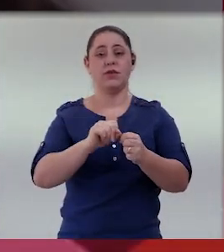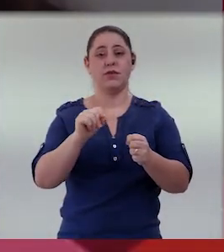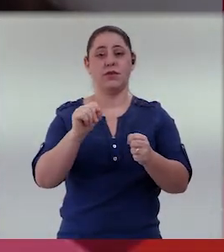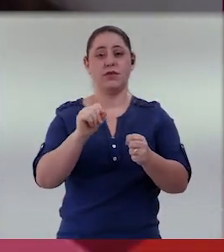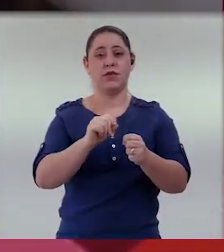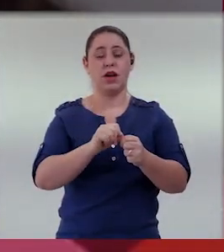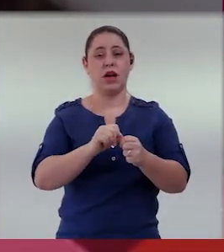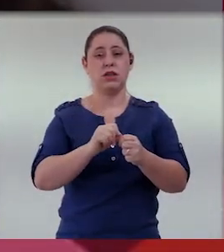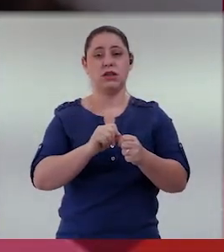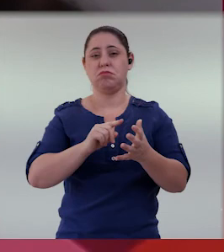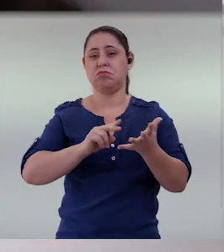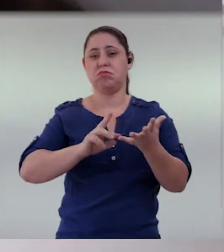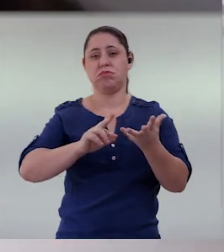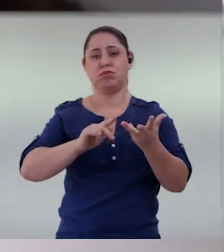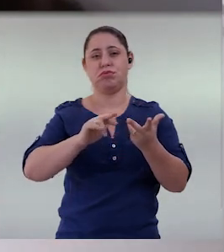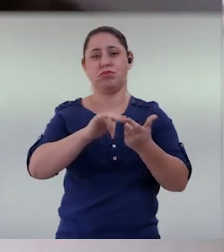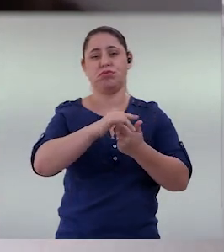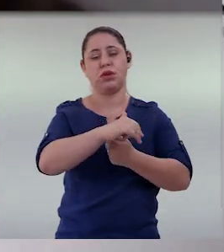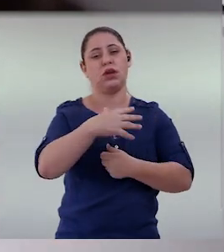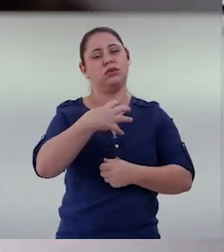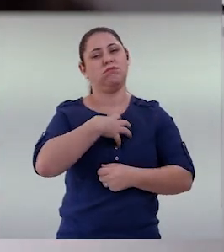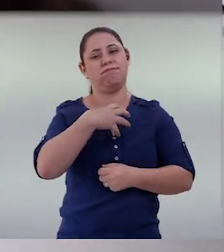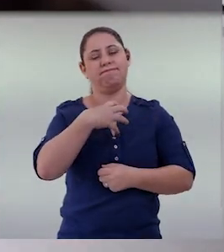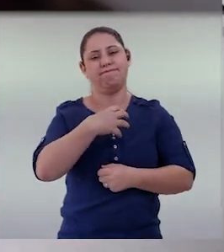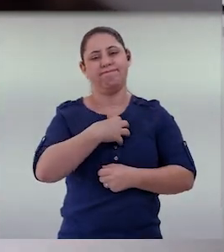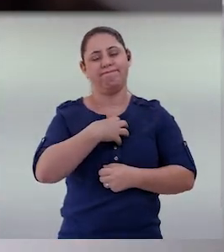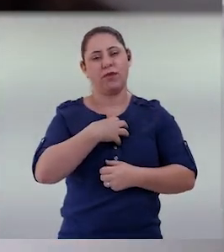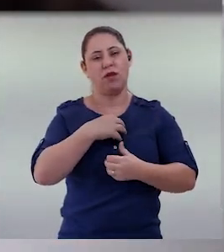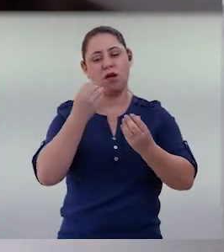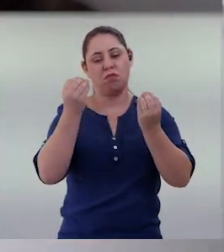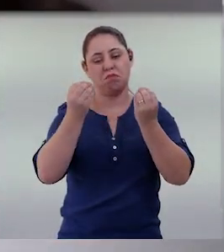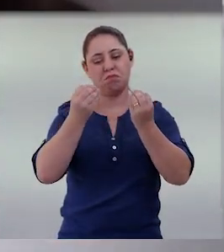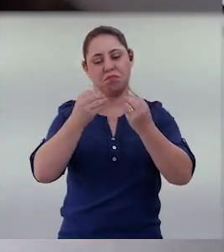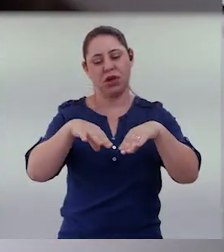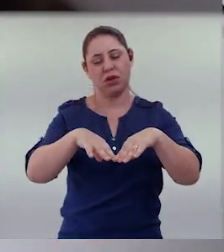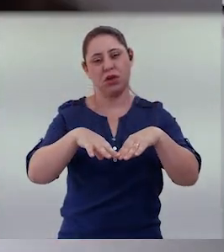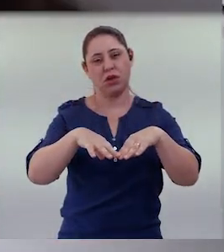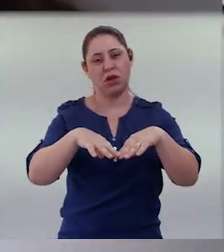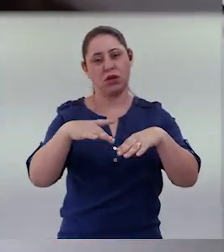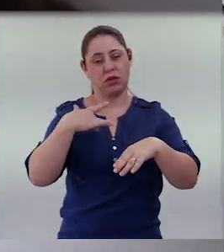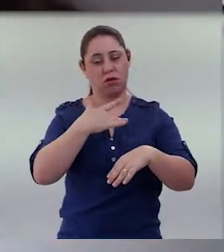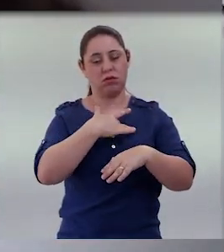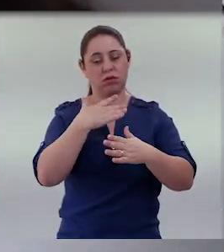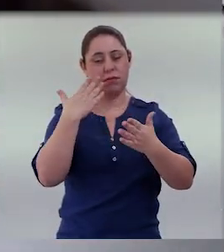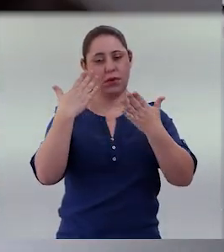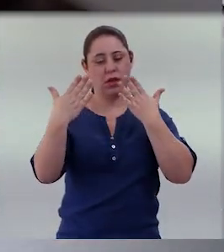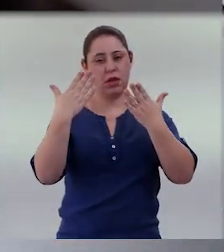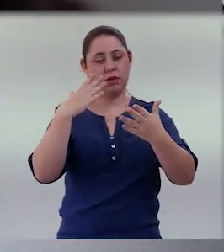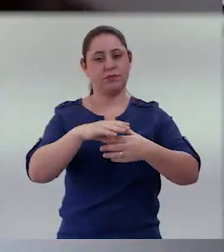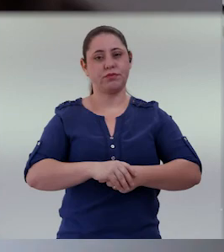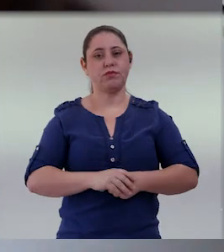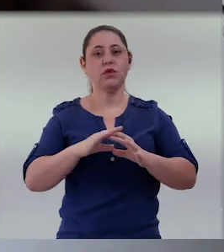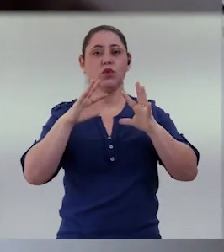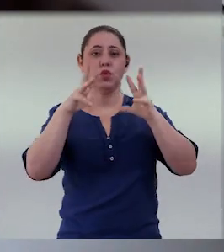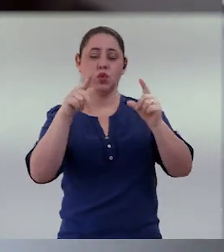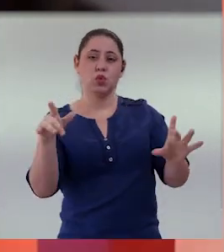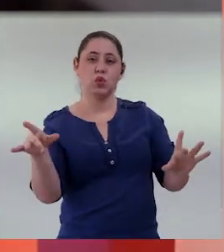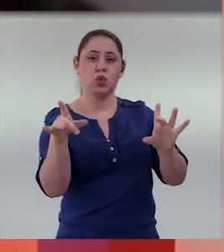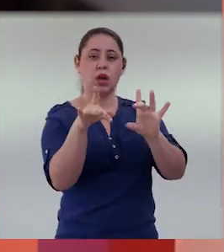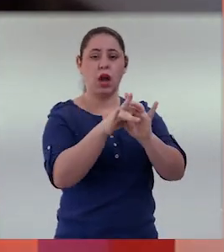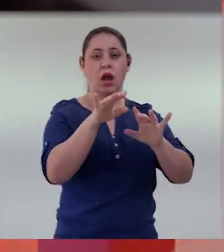e aí isso gera um monte de sintomas desagradáveis para a nossa vida, para a nossa saúde mental,